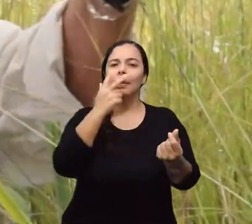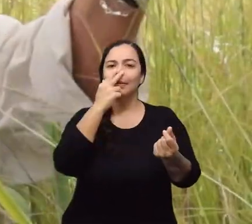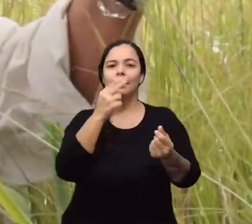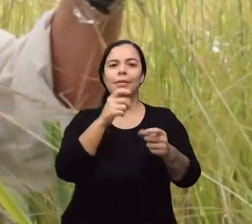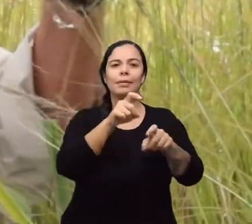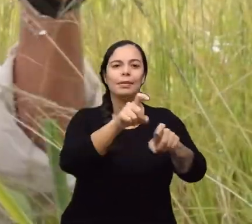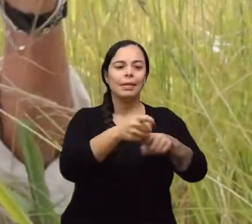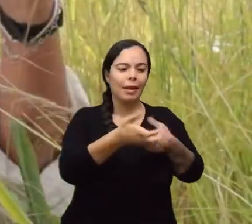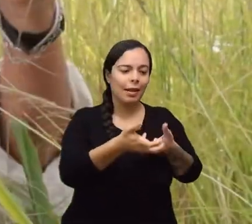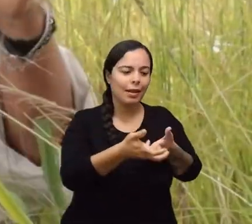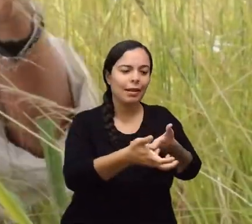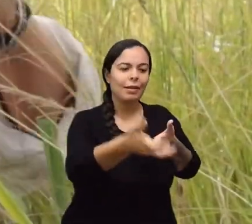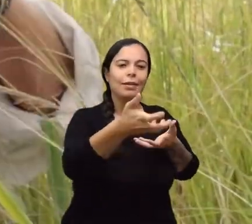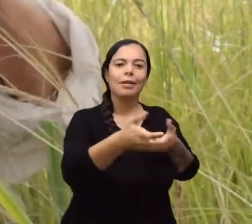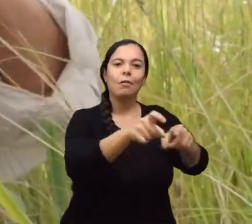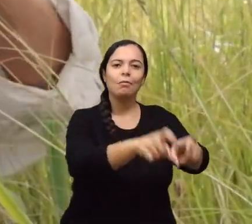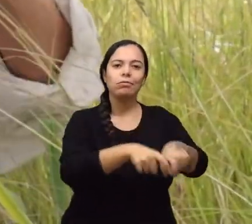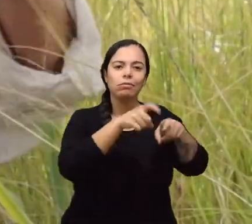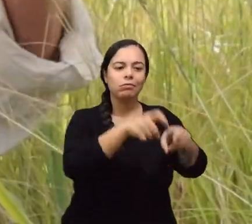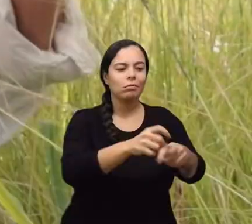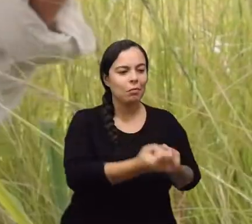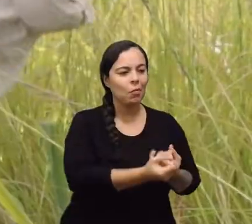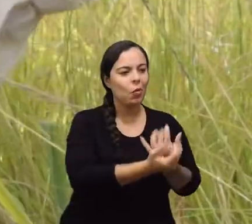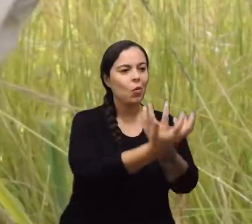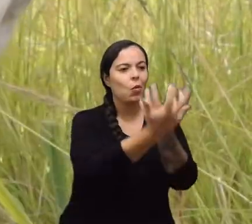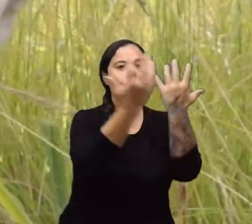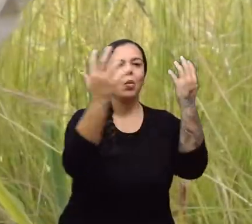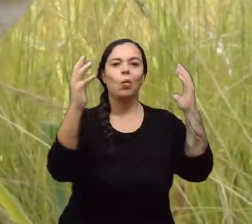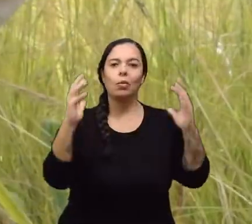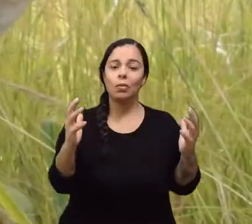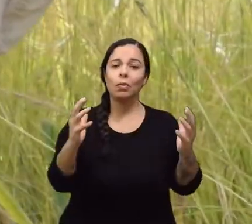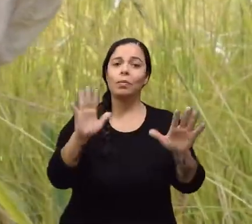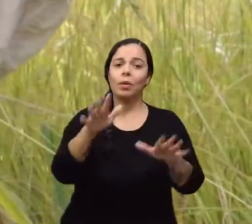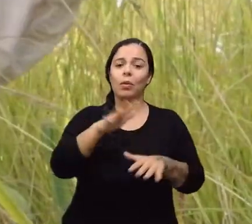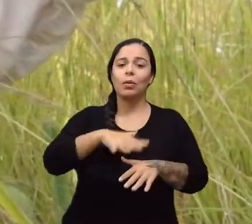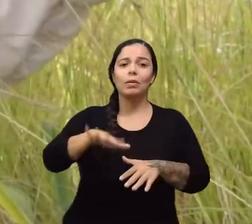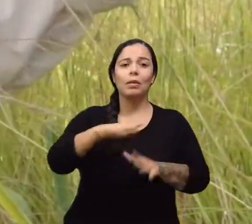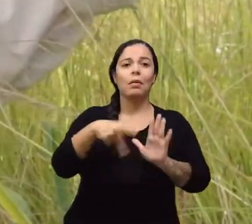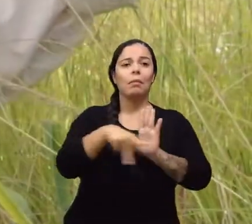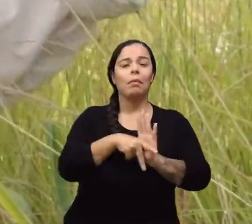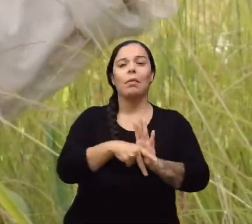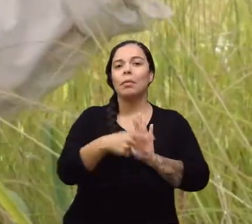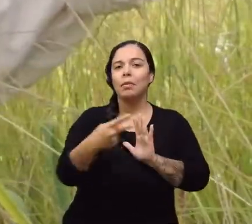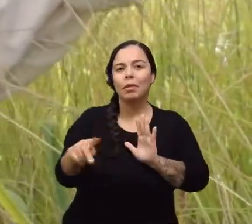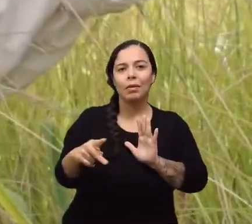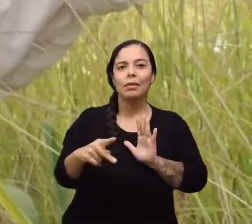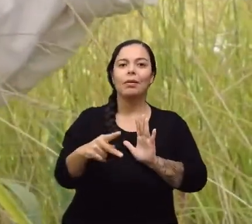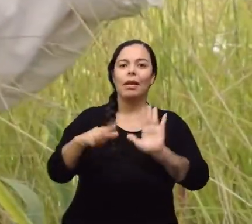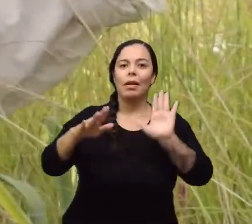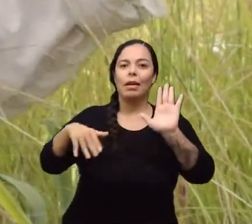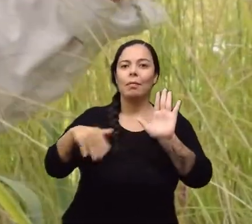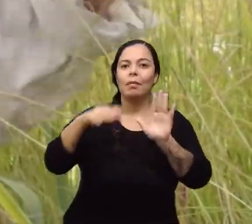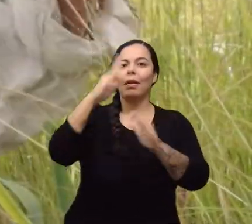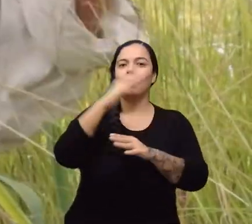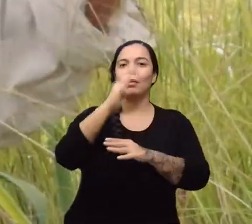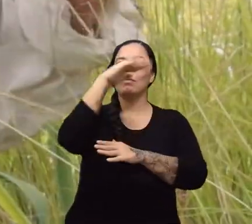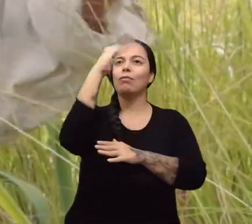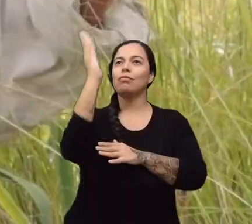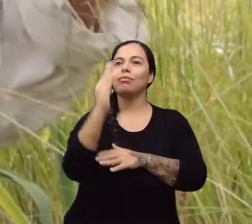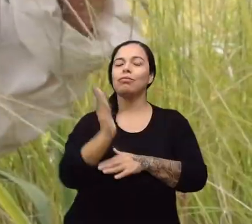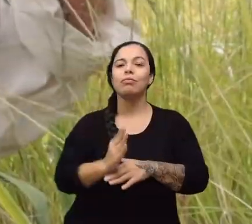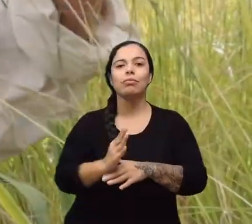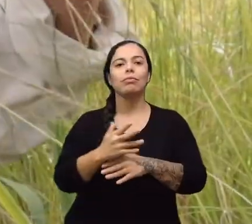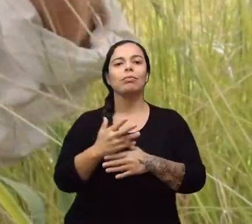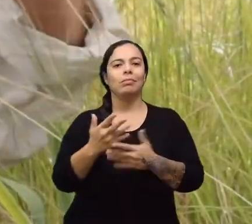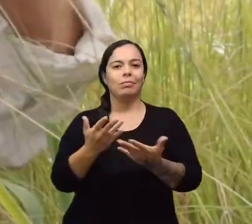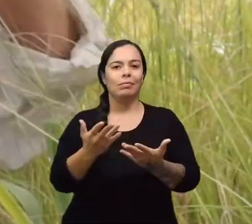de horta, né? E esse era o ambiente deles, a faixa costeira, né? E a definição